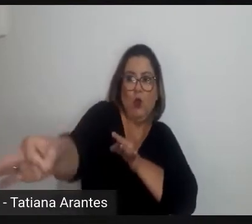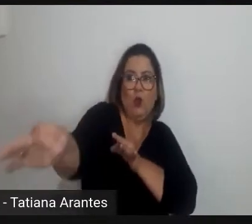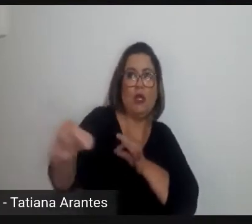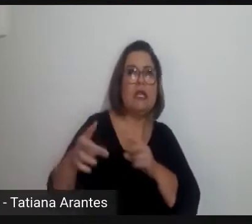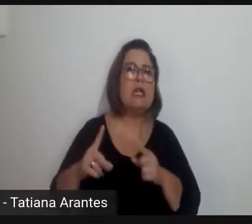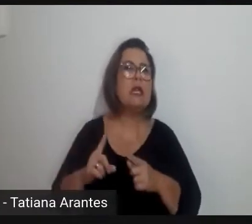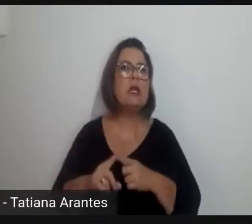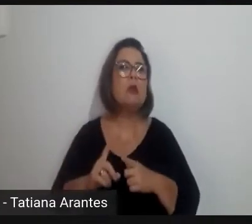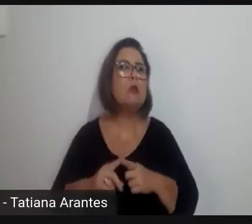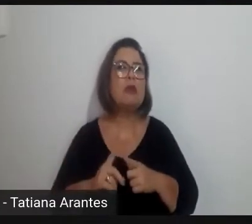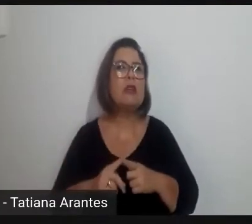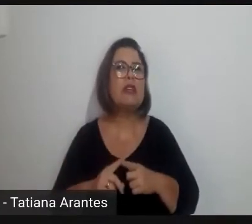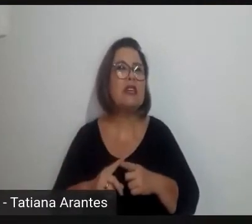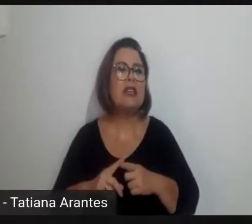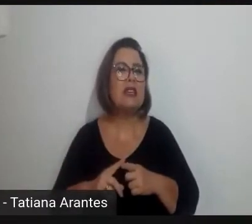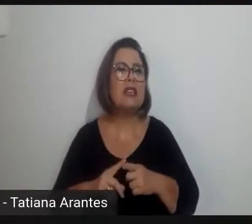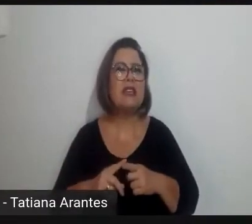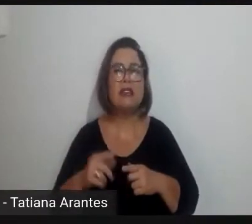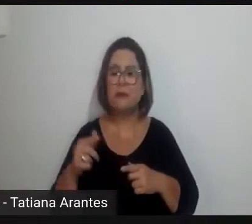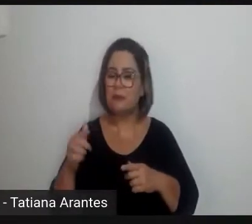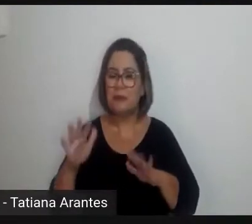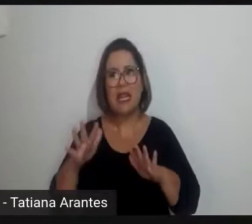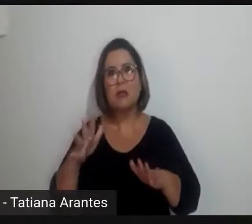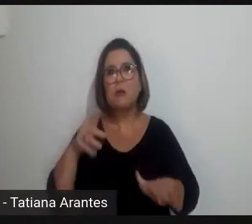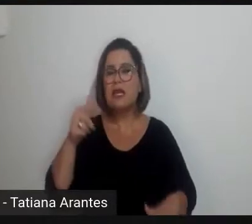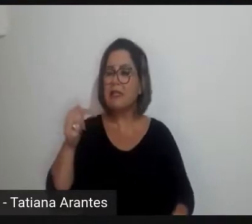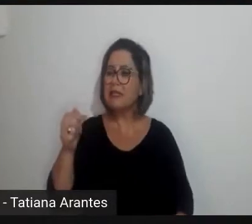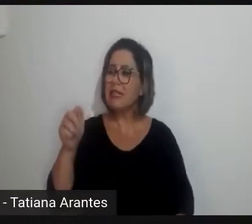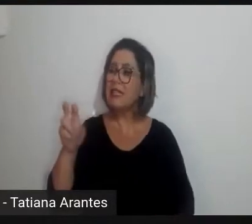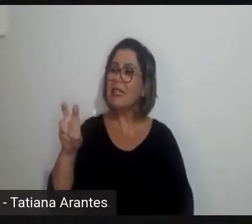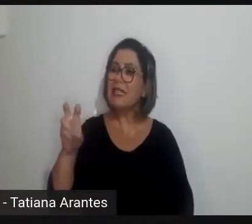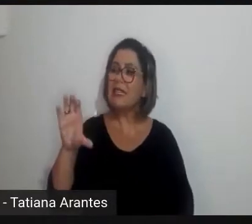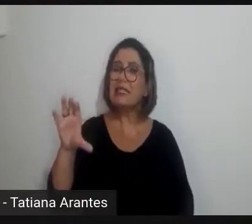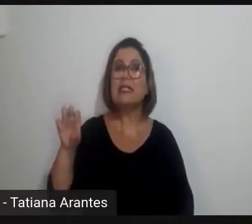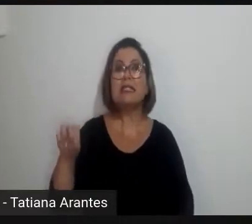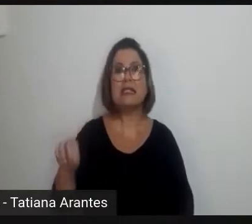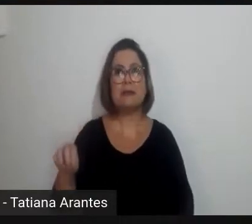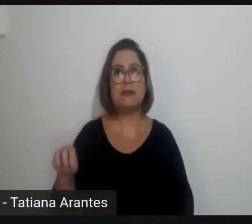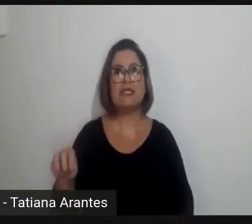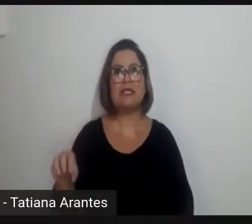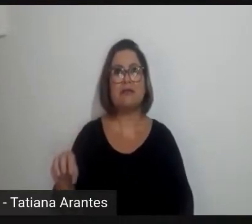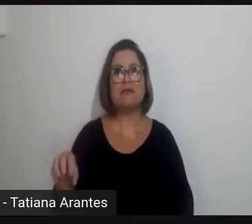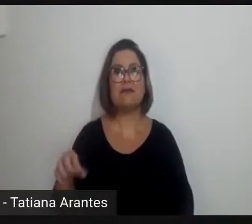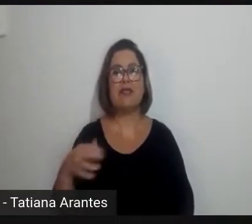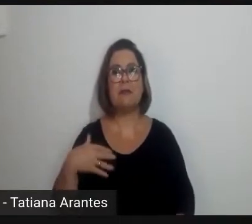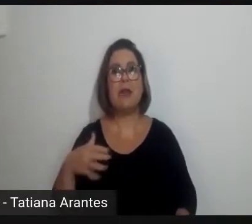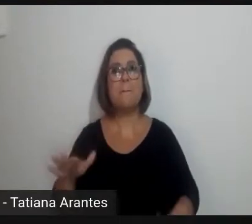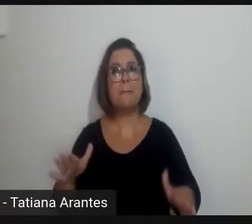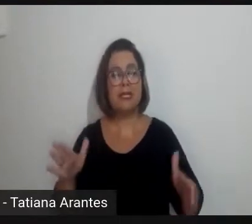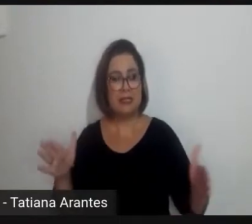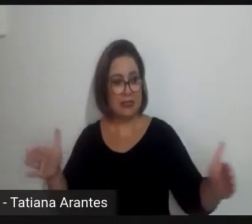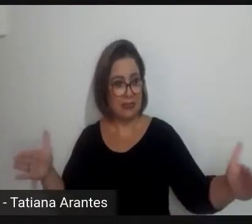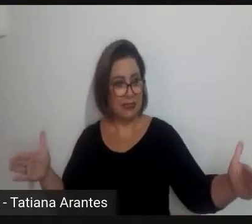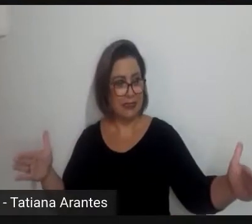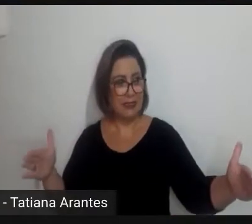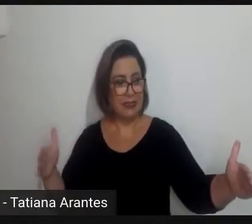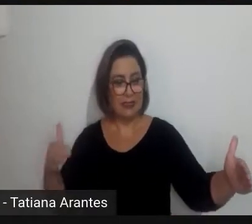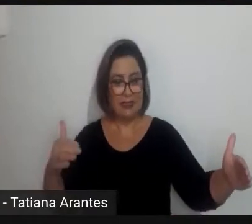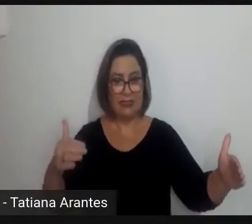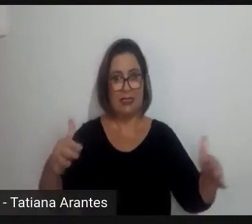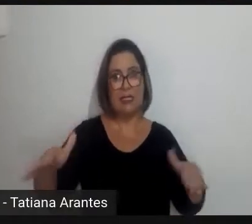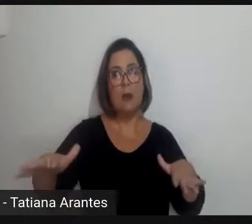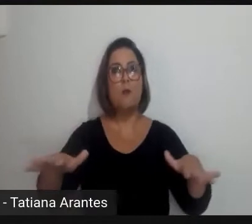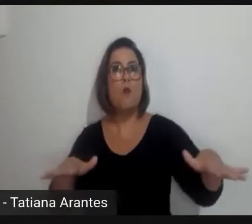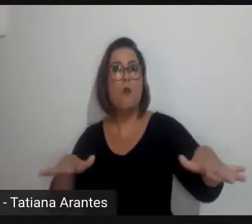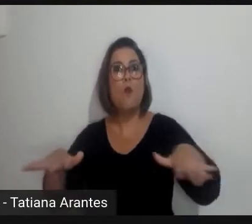pelo menos 75? O que acontece? Eu preciso de um espaço, primeiro, para a movimentação